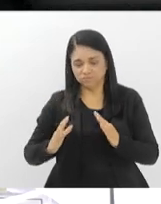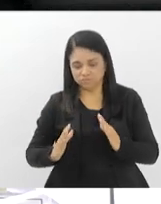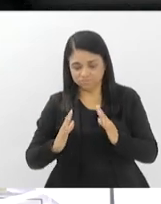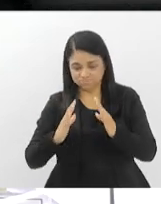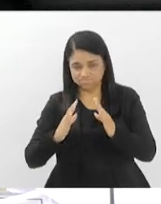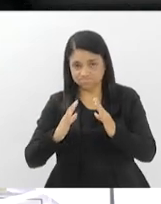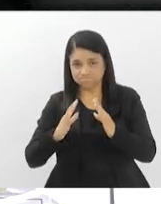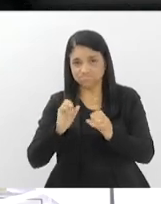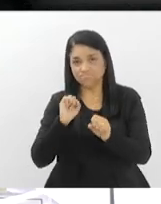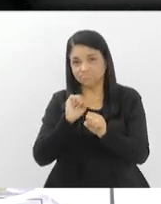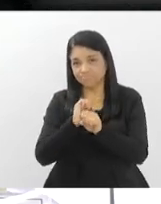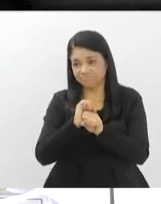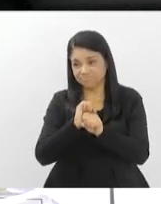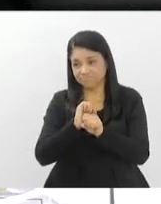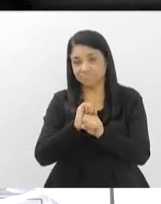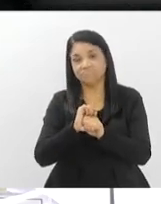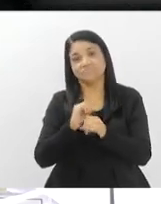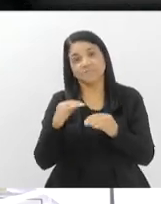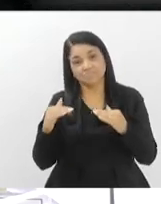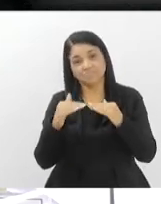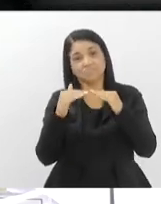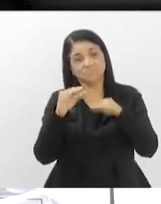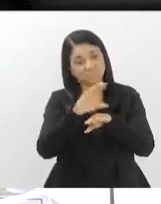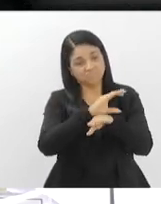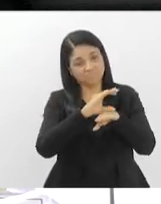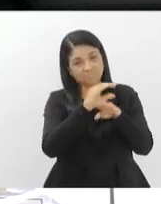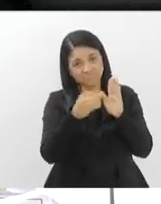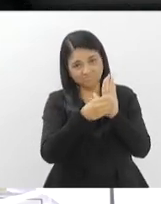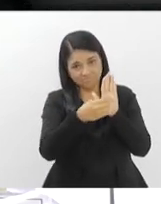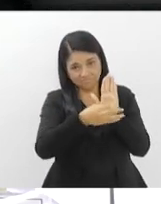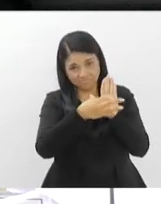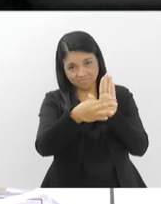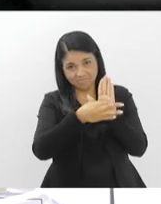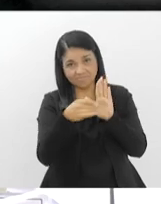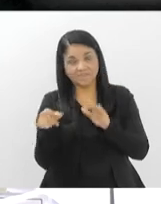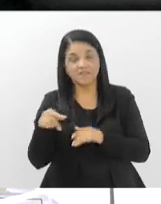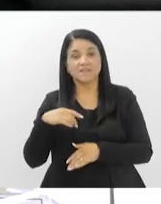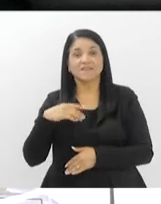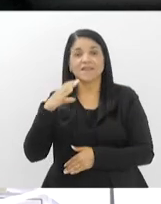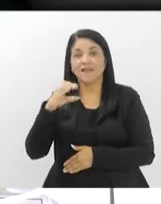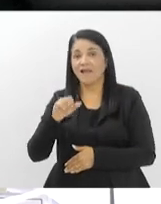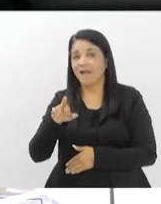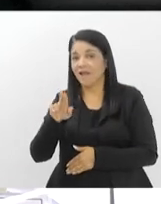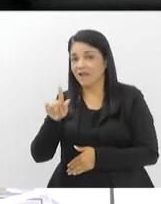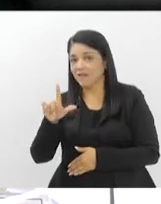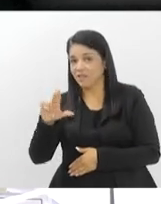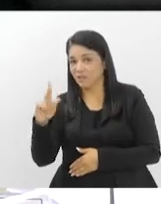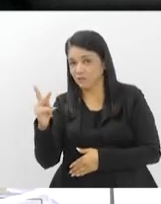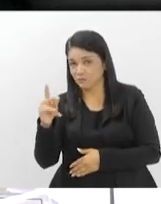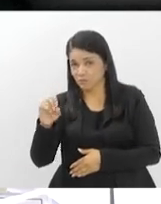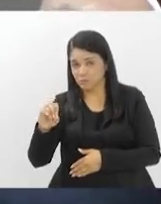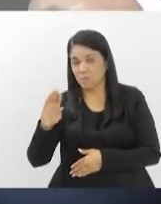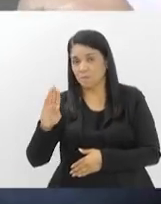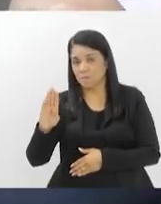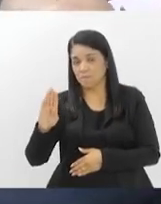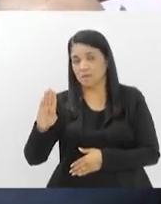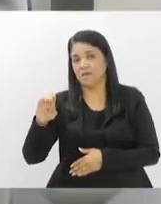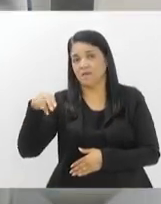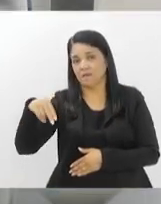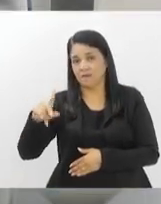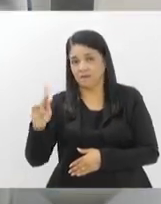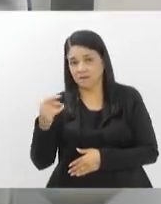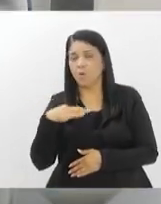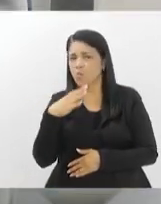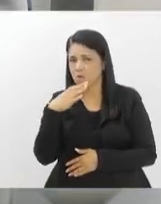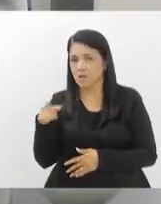Então, parecer pela constitucionalidade. E Carlinhos BNH conhece com a palma da mão essa trilha. Em discussão, não havendo quem